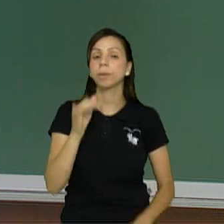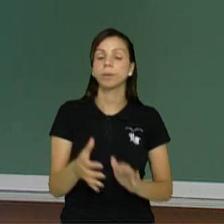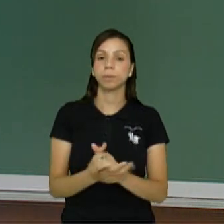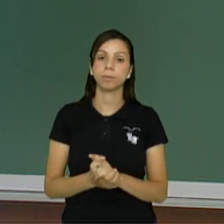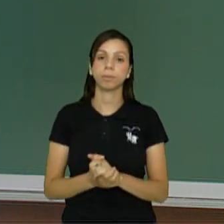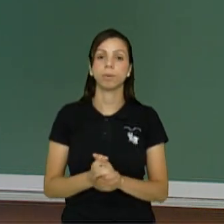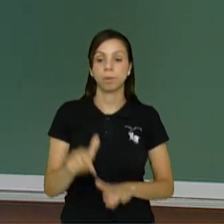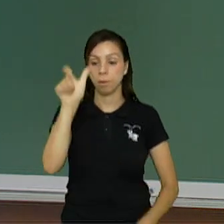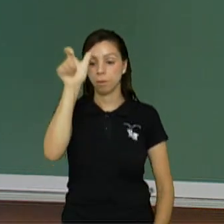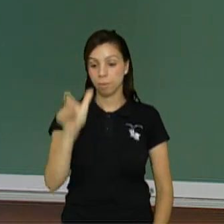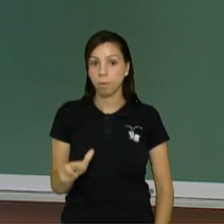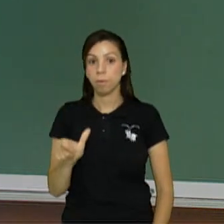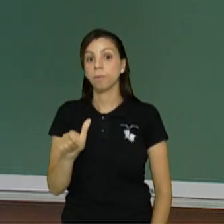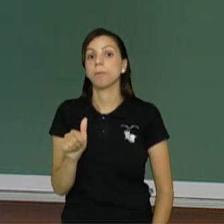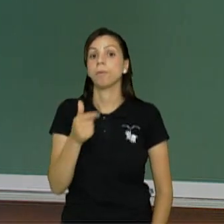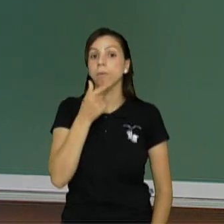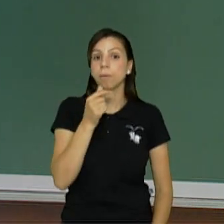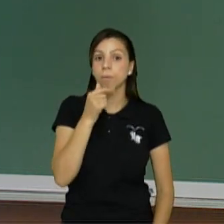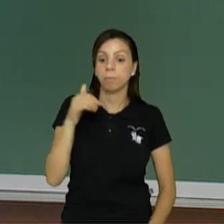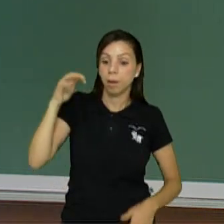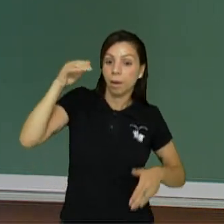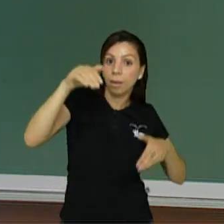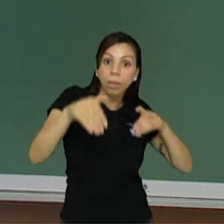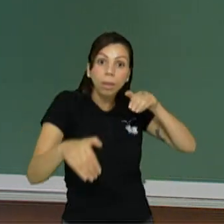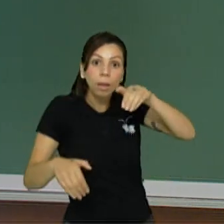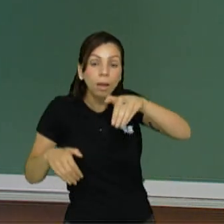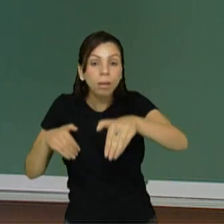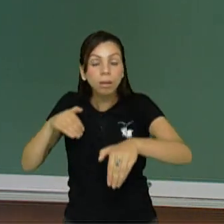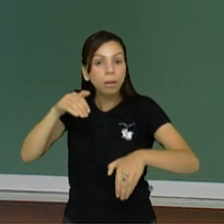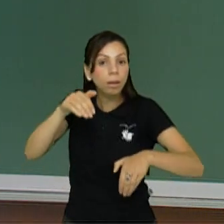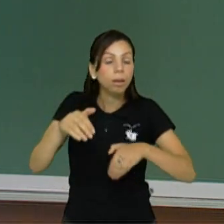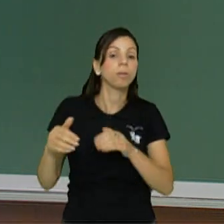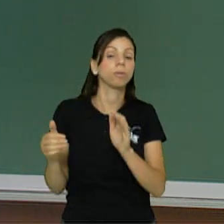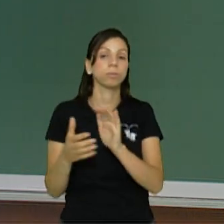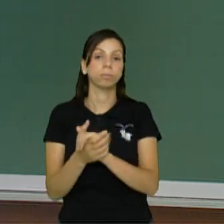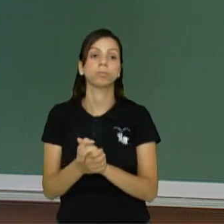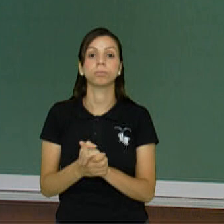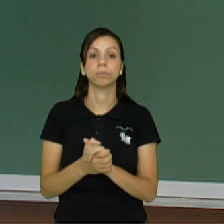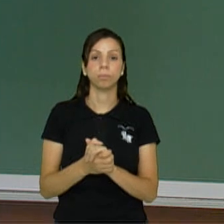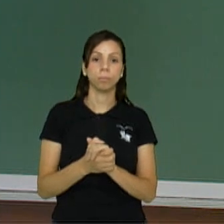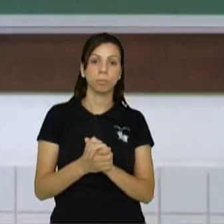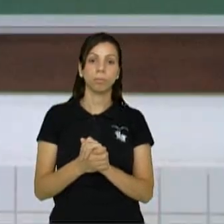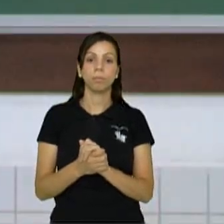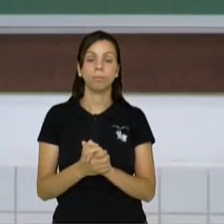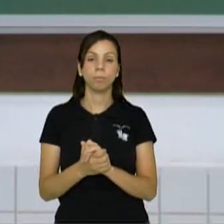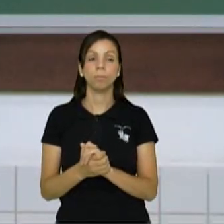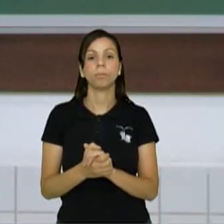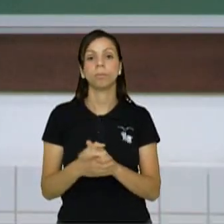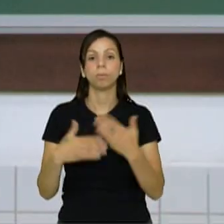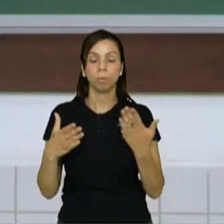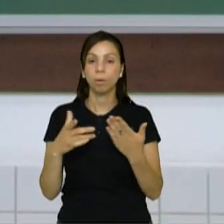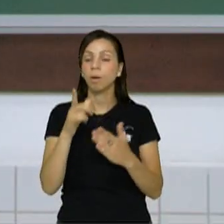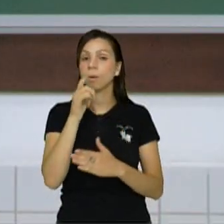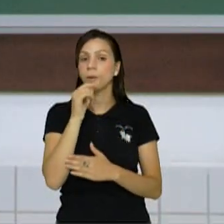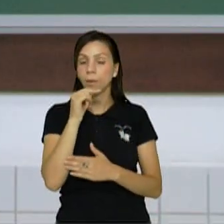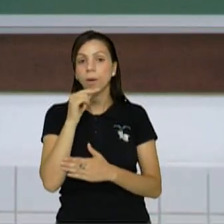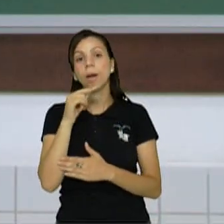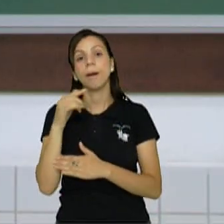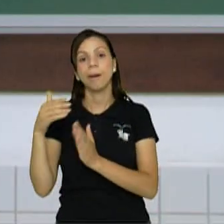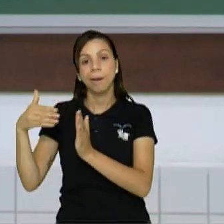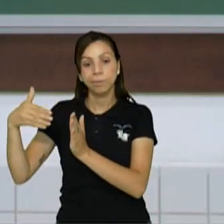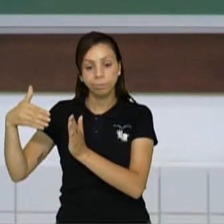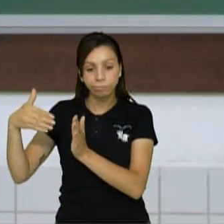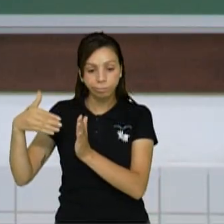no mesmo sentido da correnteza. Pessoal, o mesmo sentido da correnteza. Então vamos imaginar a correnteza para a